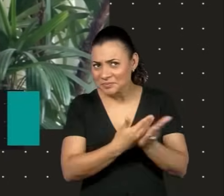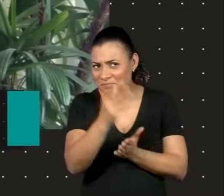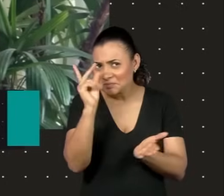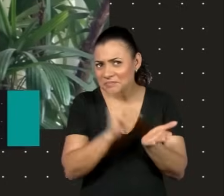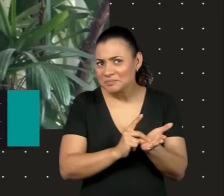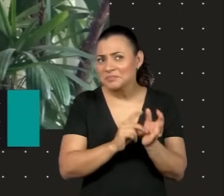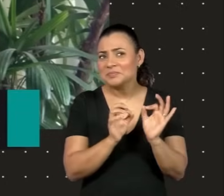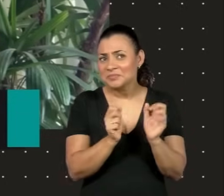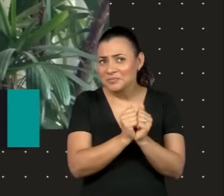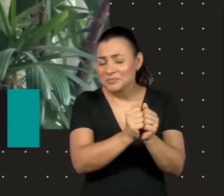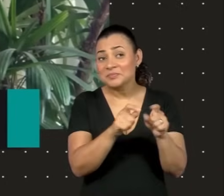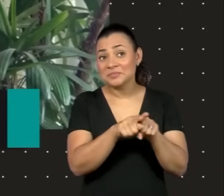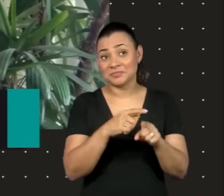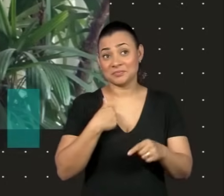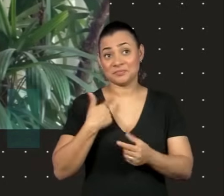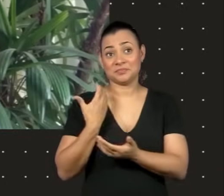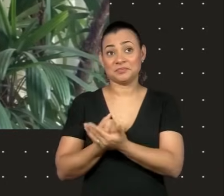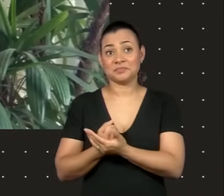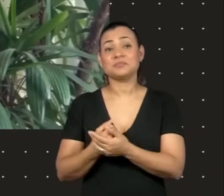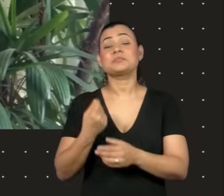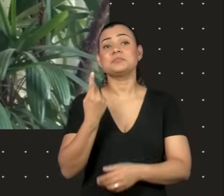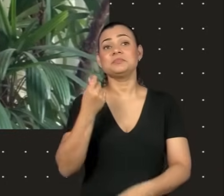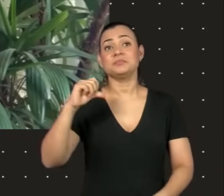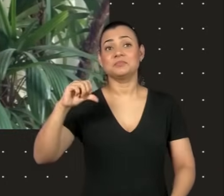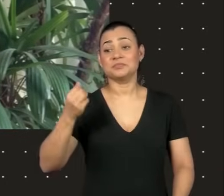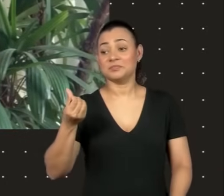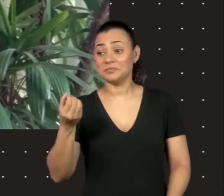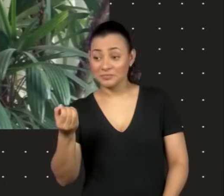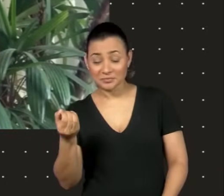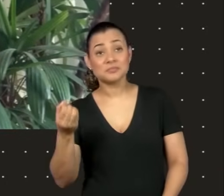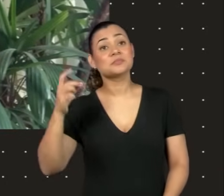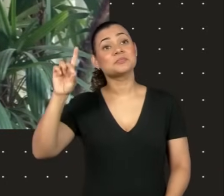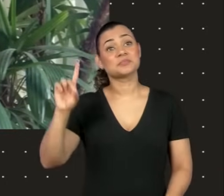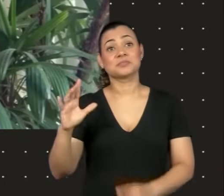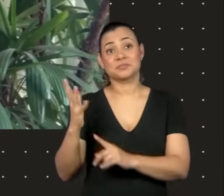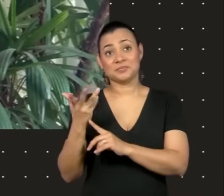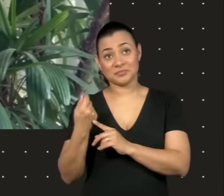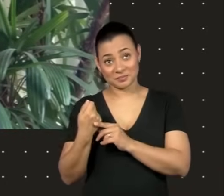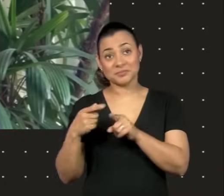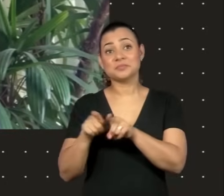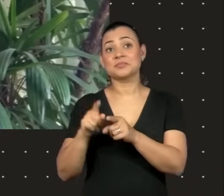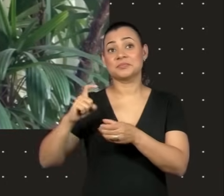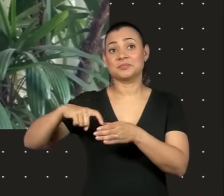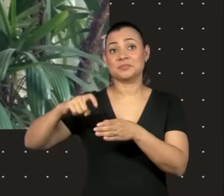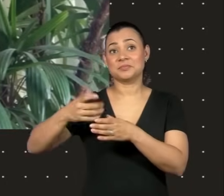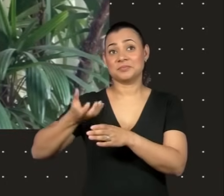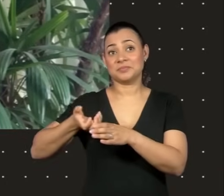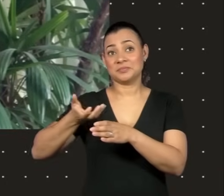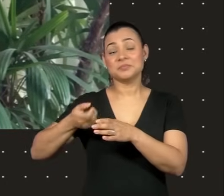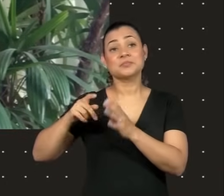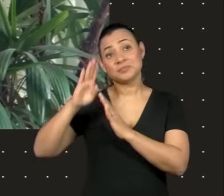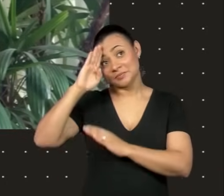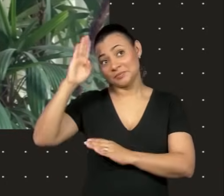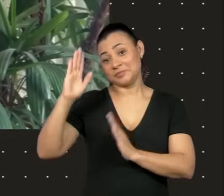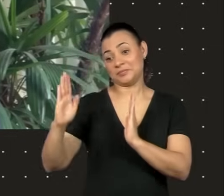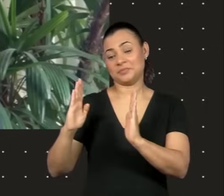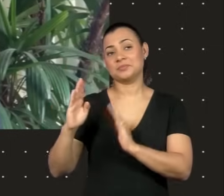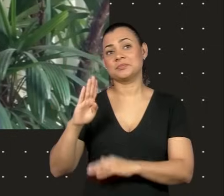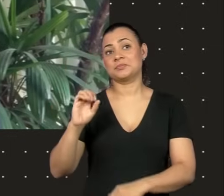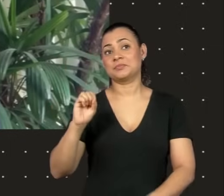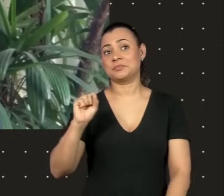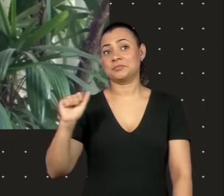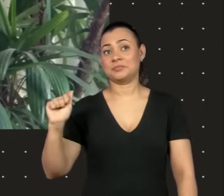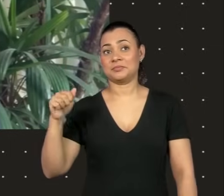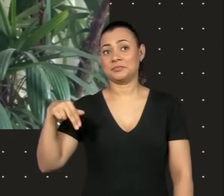juntos. Eu na gravadora Philips dos anos 60, como diretor artístico e produtor de discos, principalmente da Bossa Nova e da